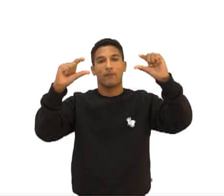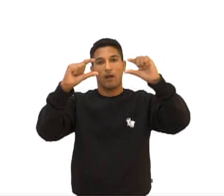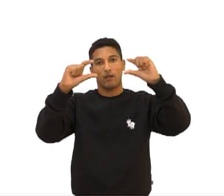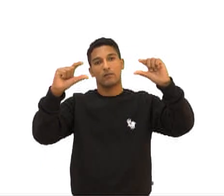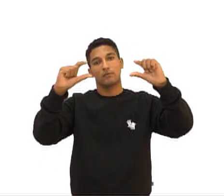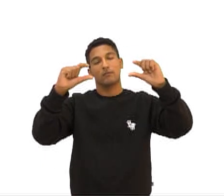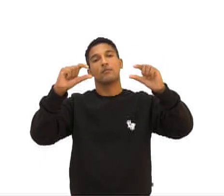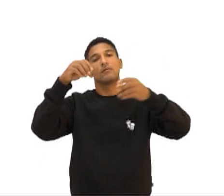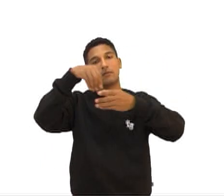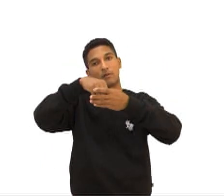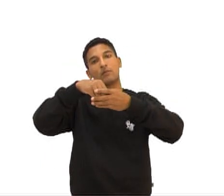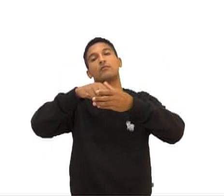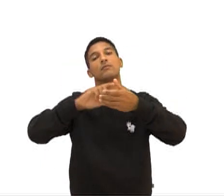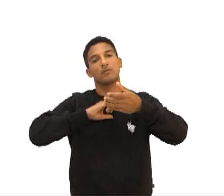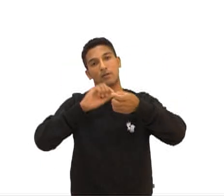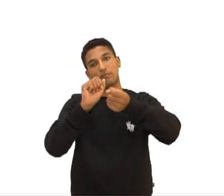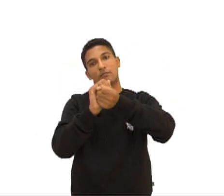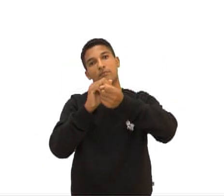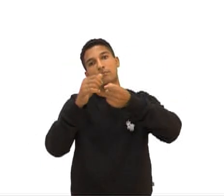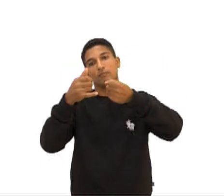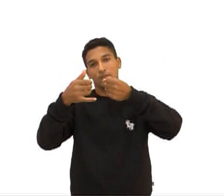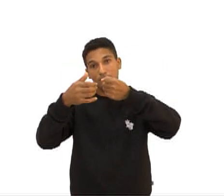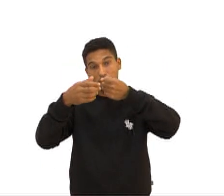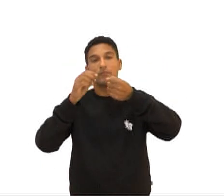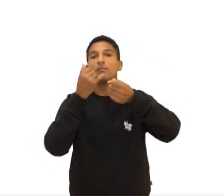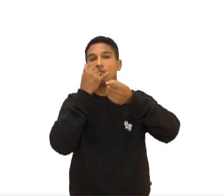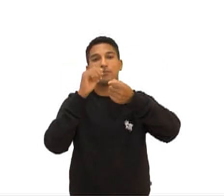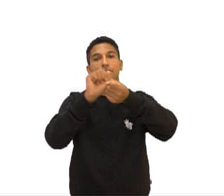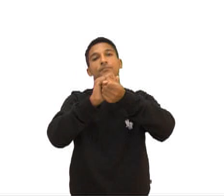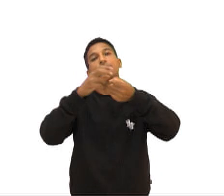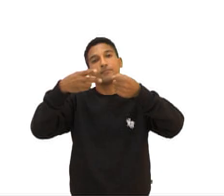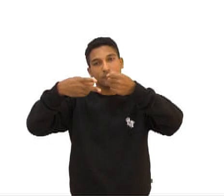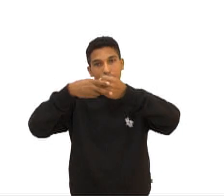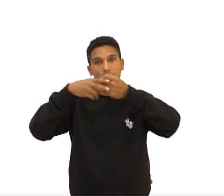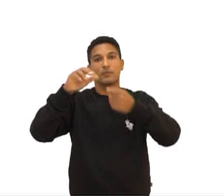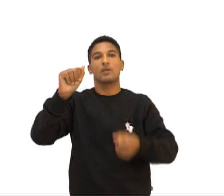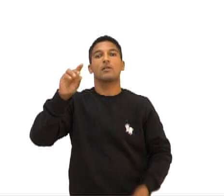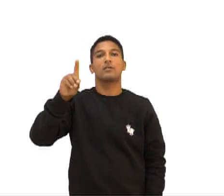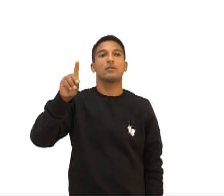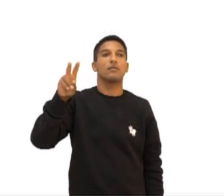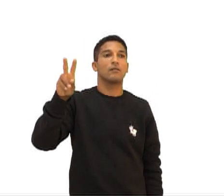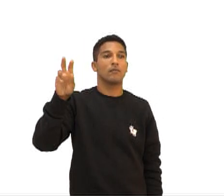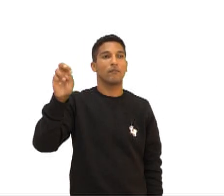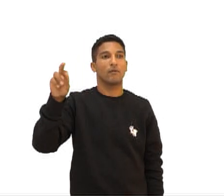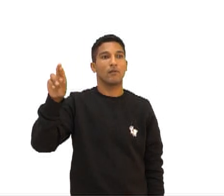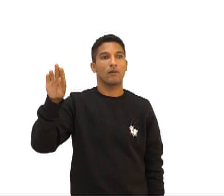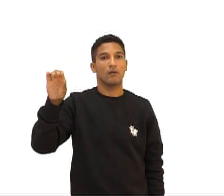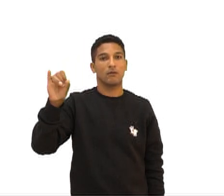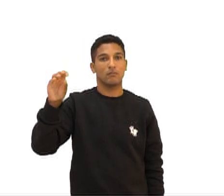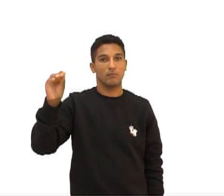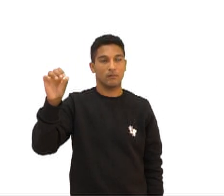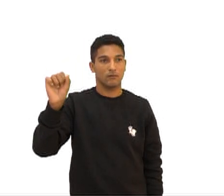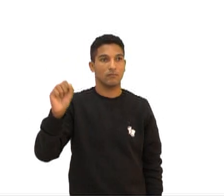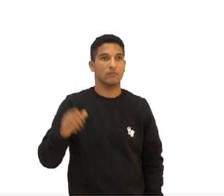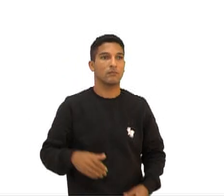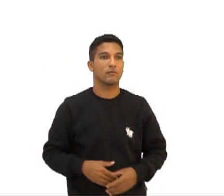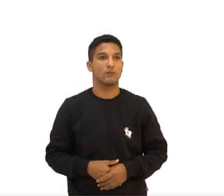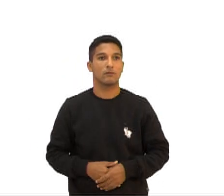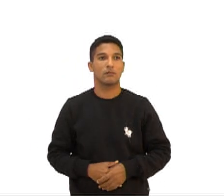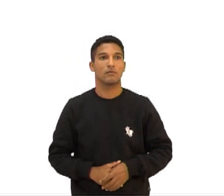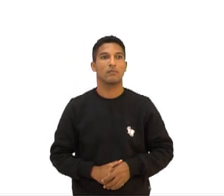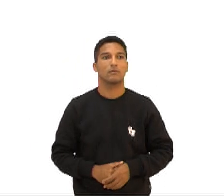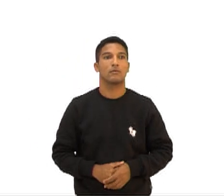advérbio, funcionando como adjunto adverbial na frase. Dependendo da função que exercem, as